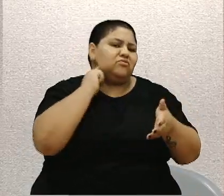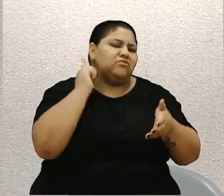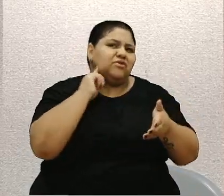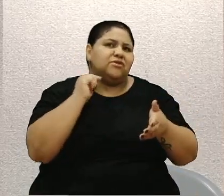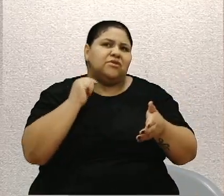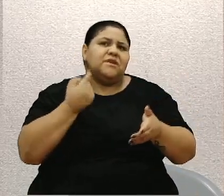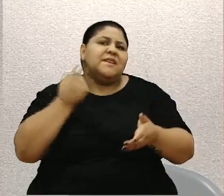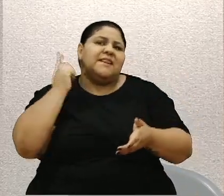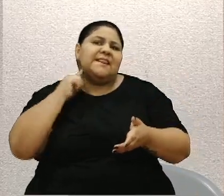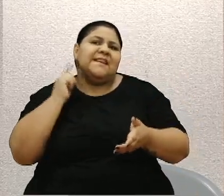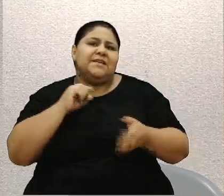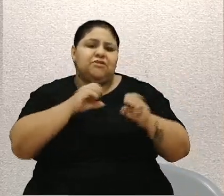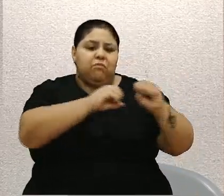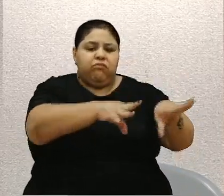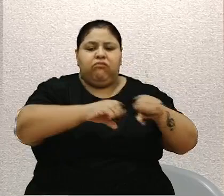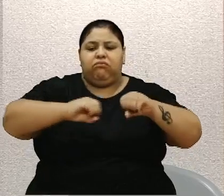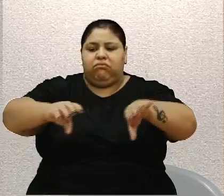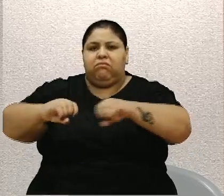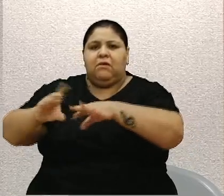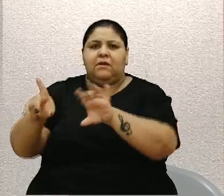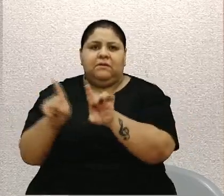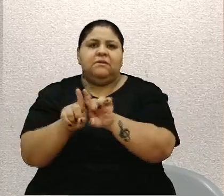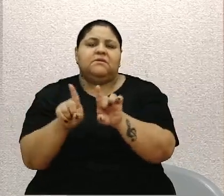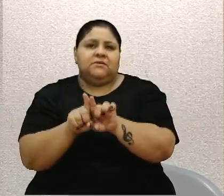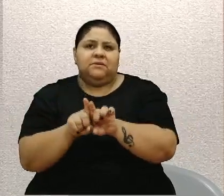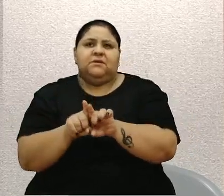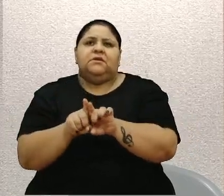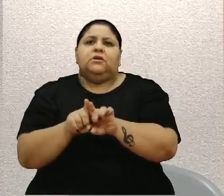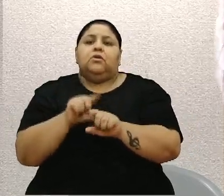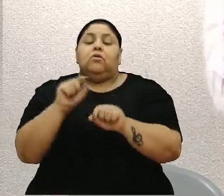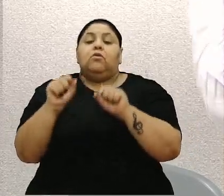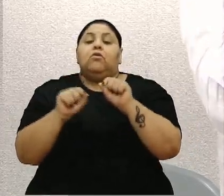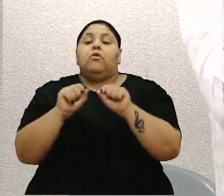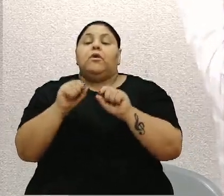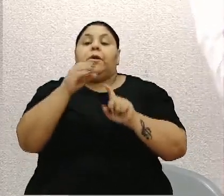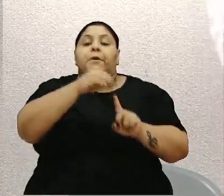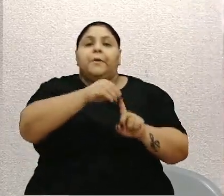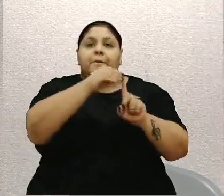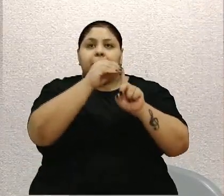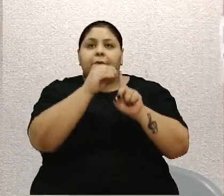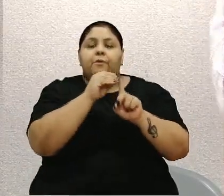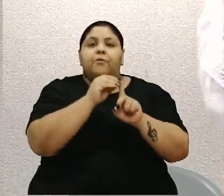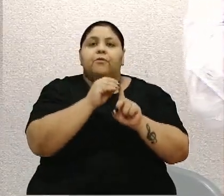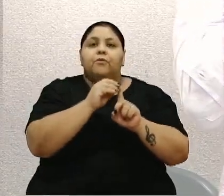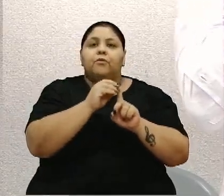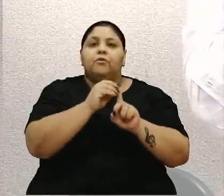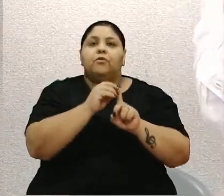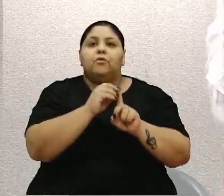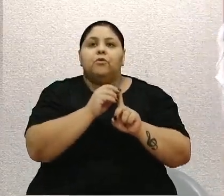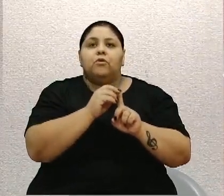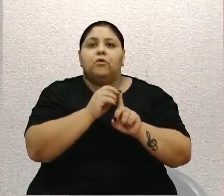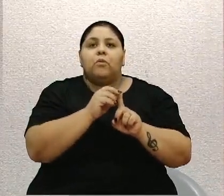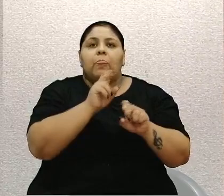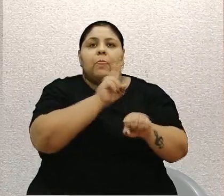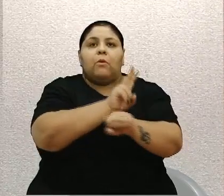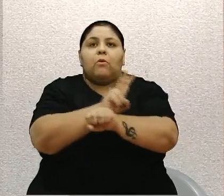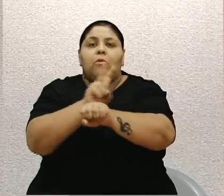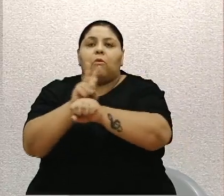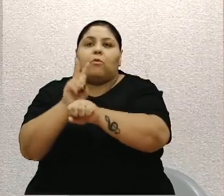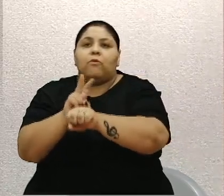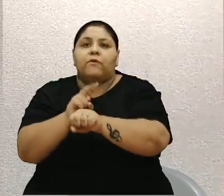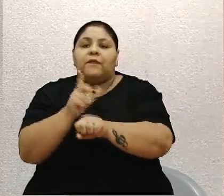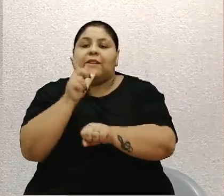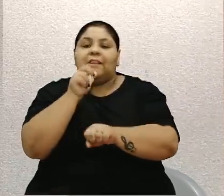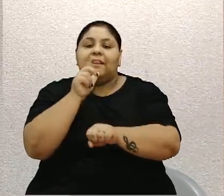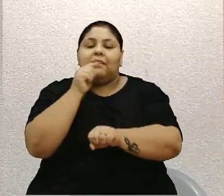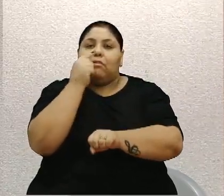está acompanhando isso. E principalmente o quê? O tratamento de esgoto na cidade de Caxias do Sul. A gente só